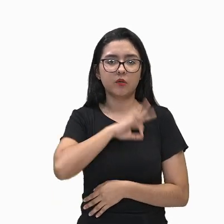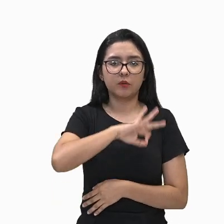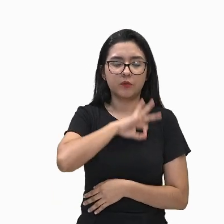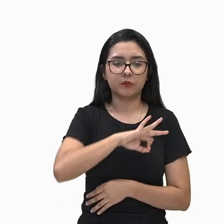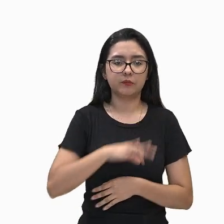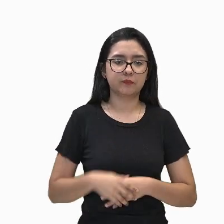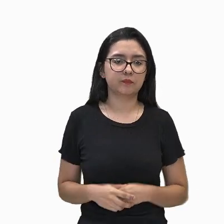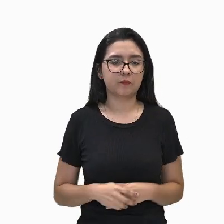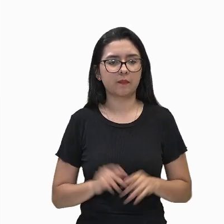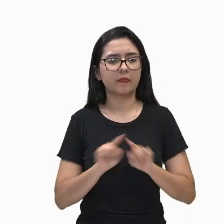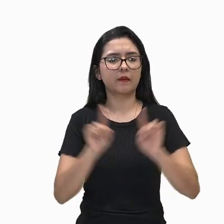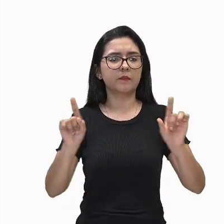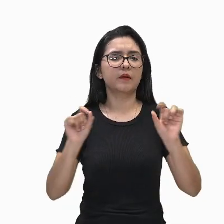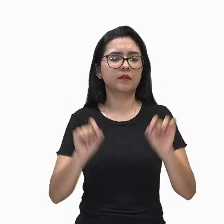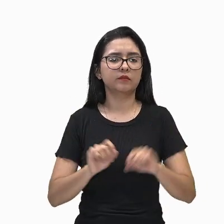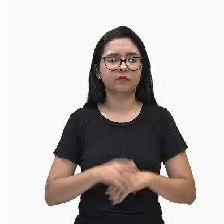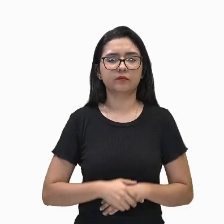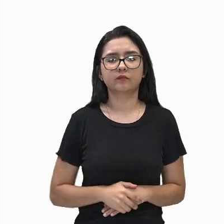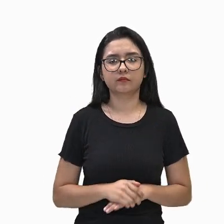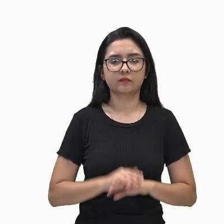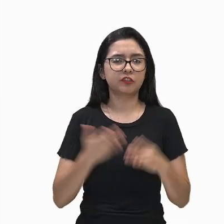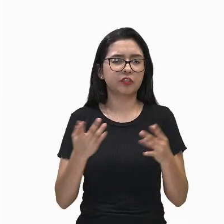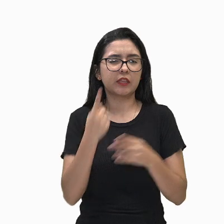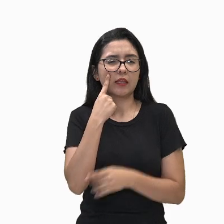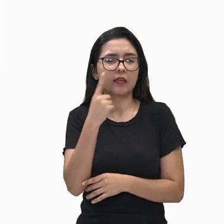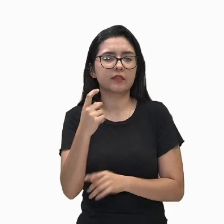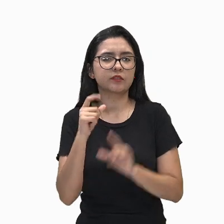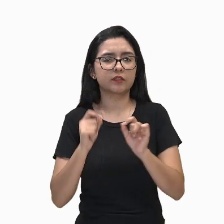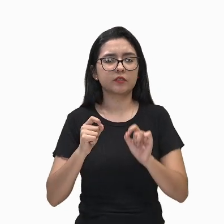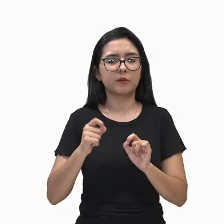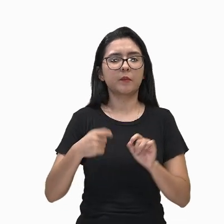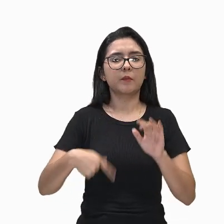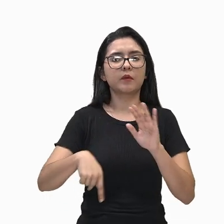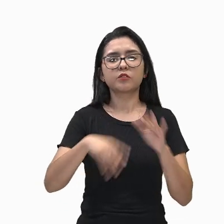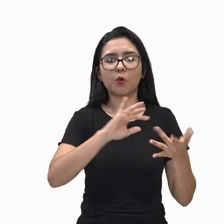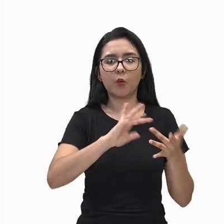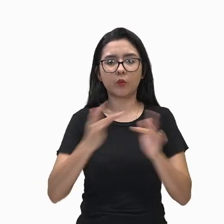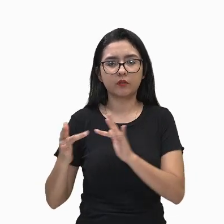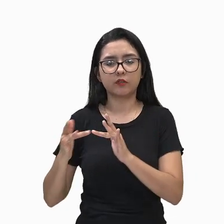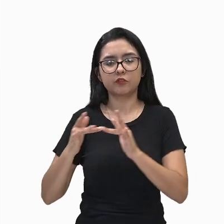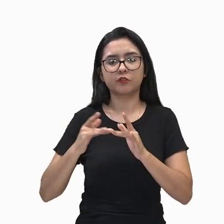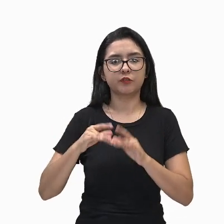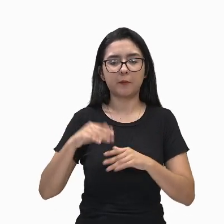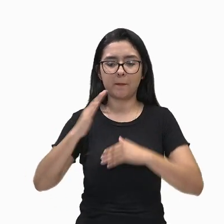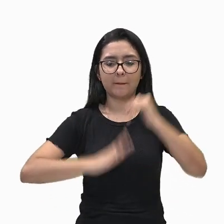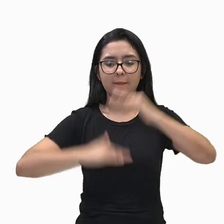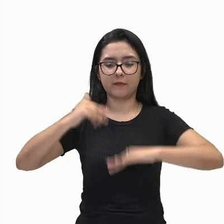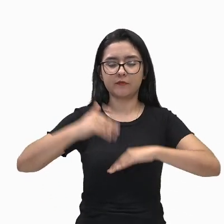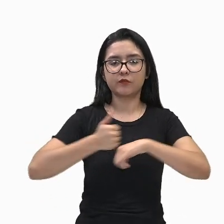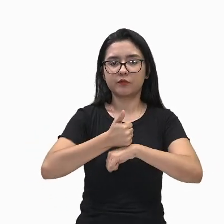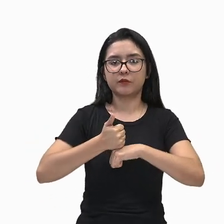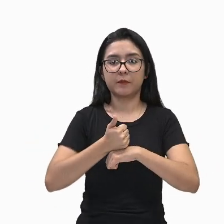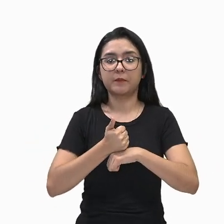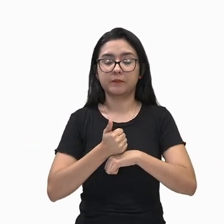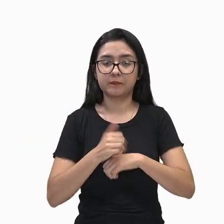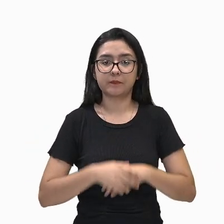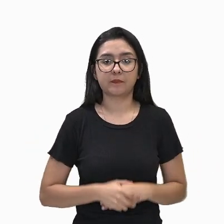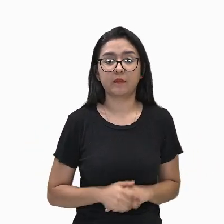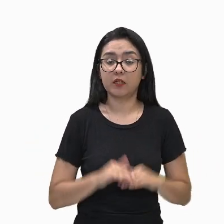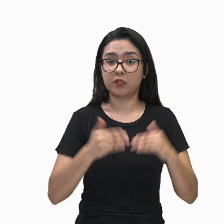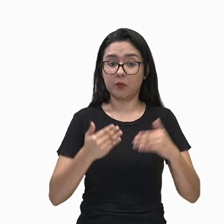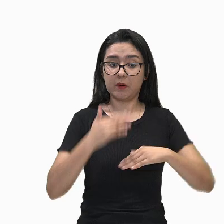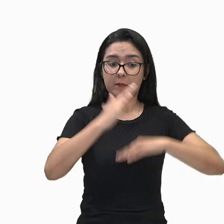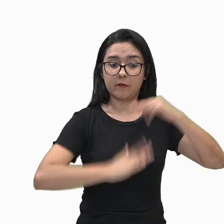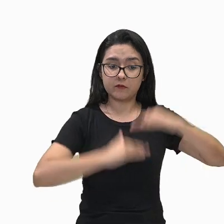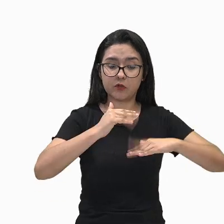de especial, de interessante no conceito de profissão é de que para ser uma profissão